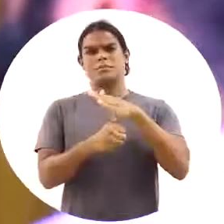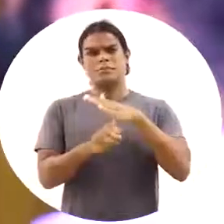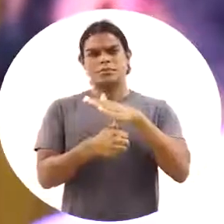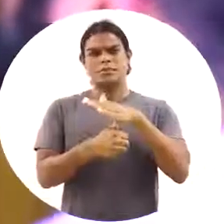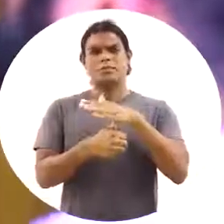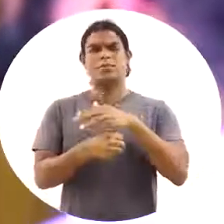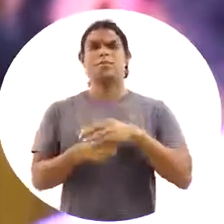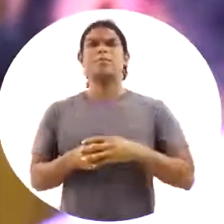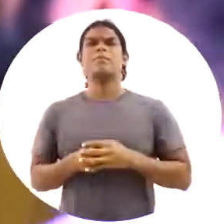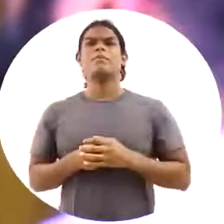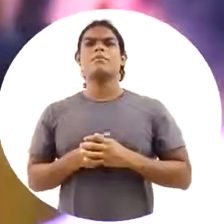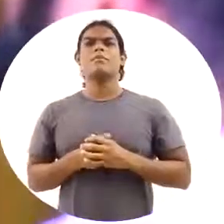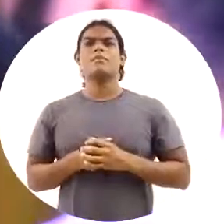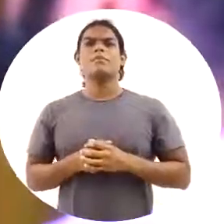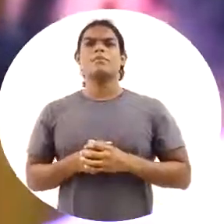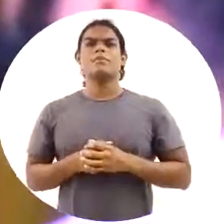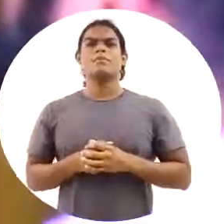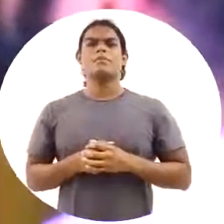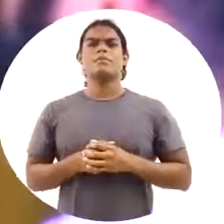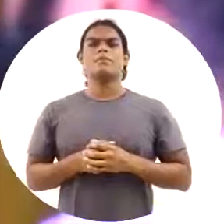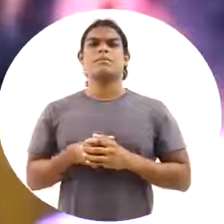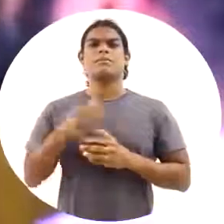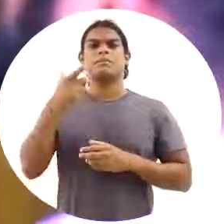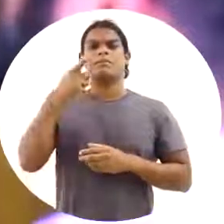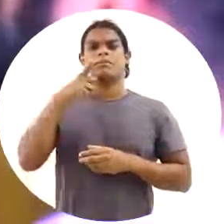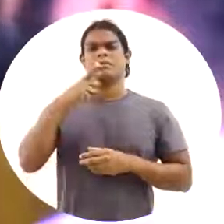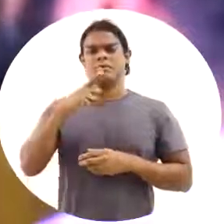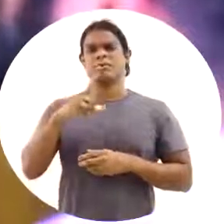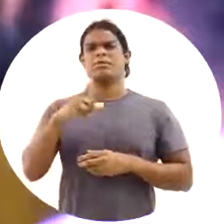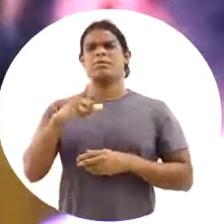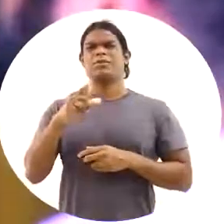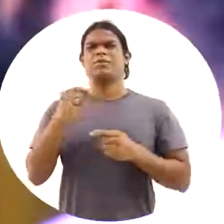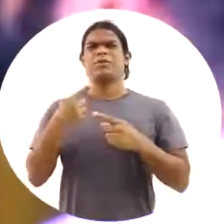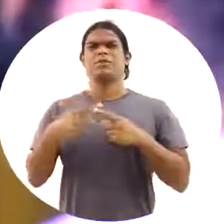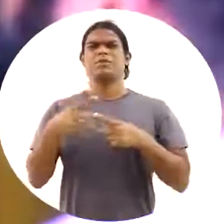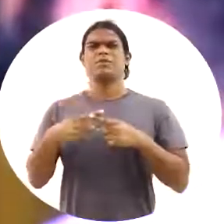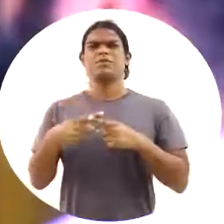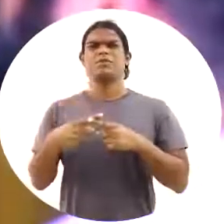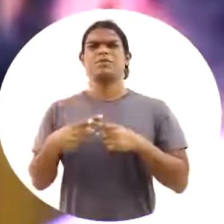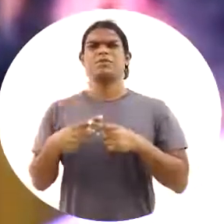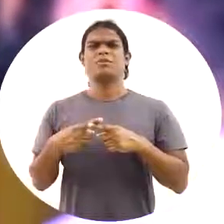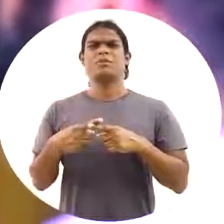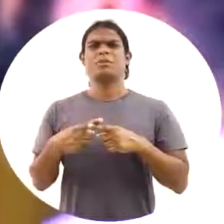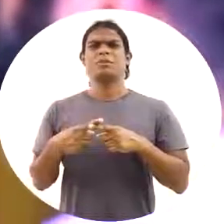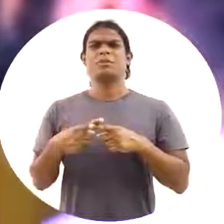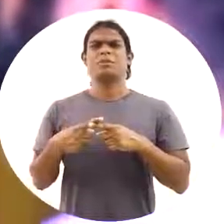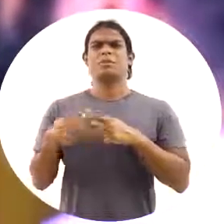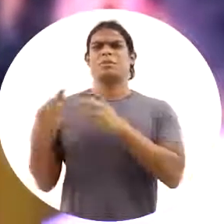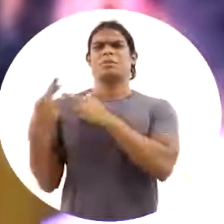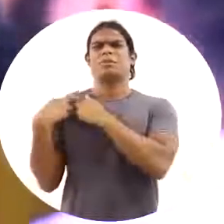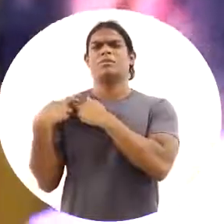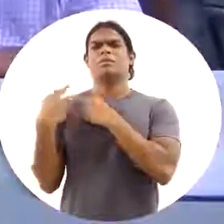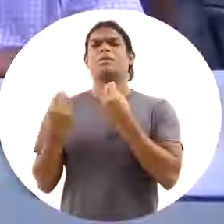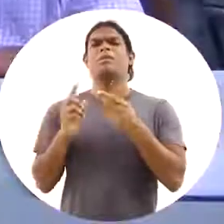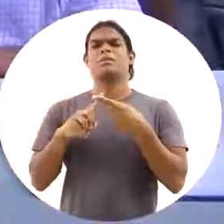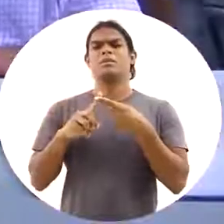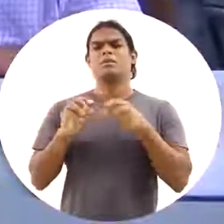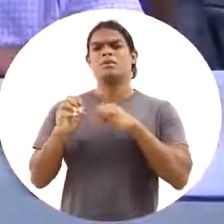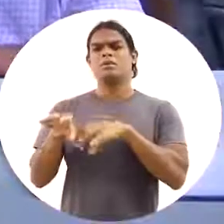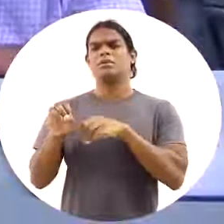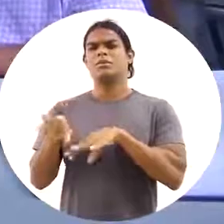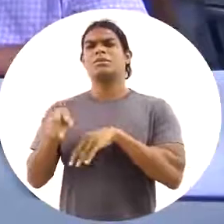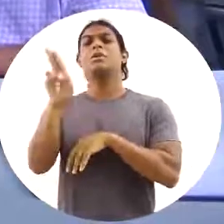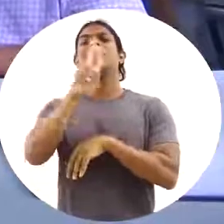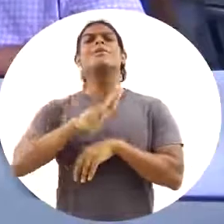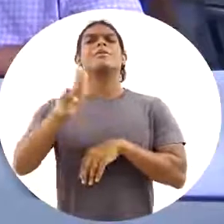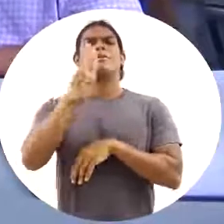já consegue, porque volto a afirmar esse papel que a gente tem como educador. Entendi.